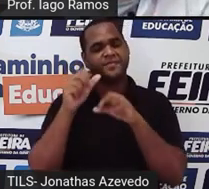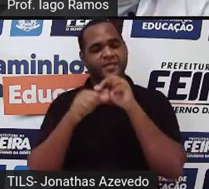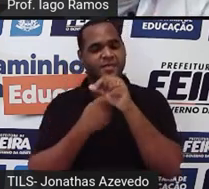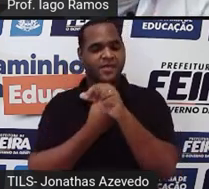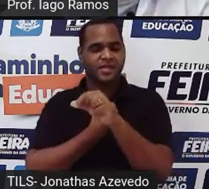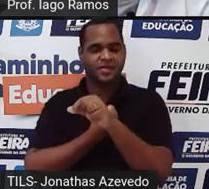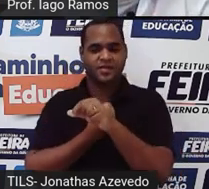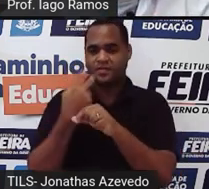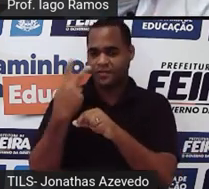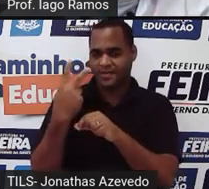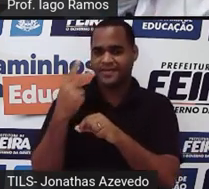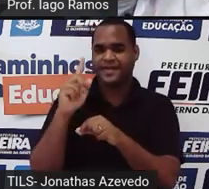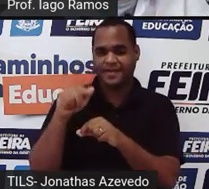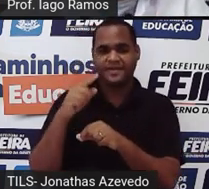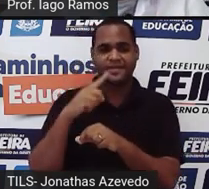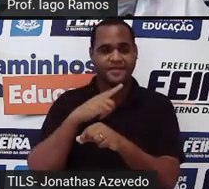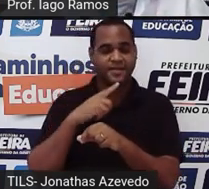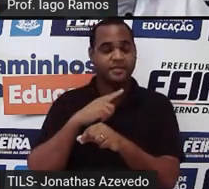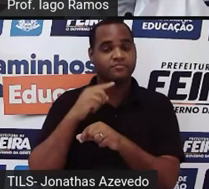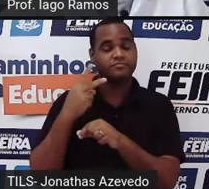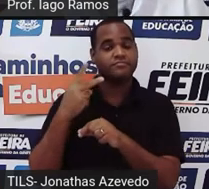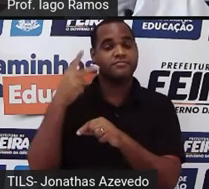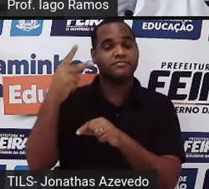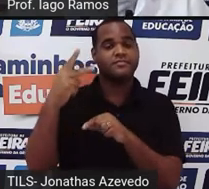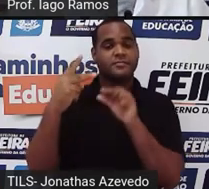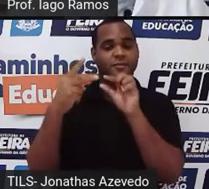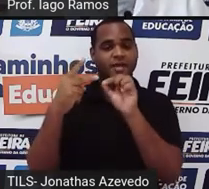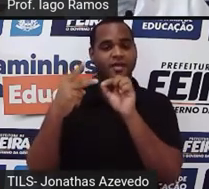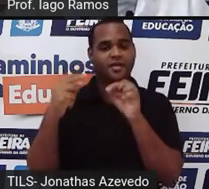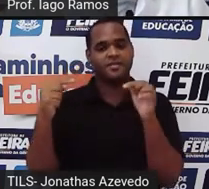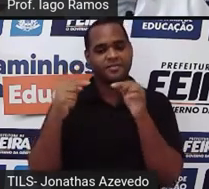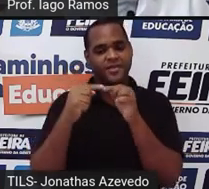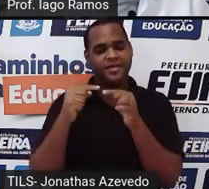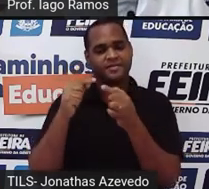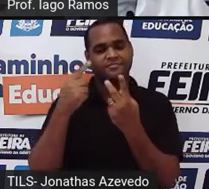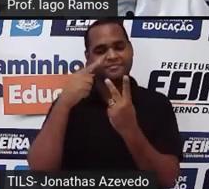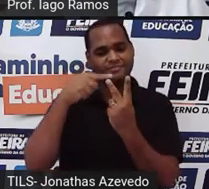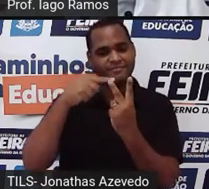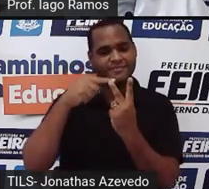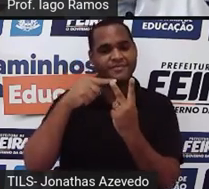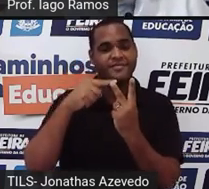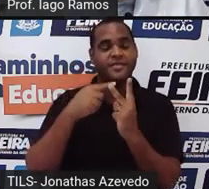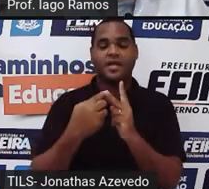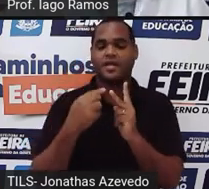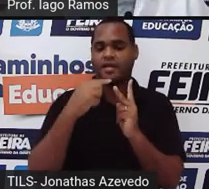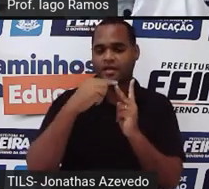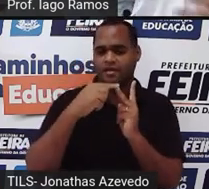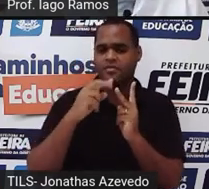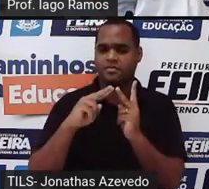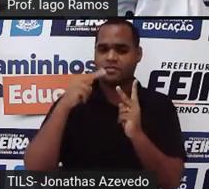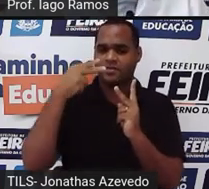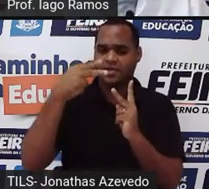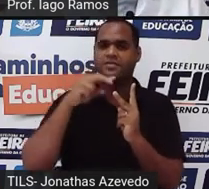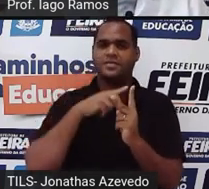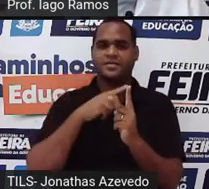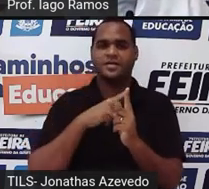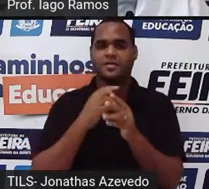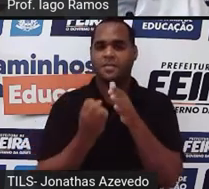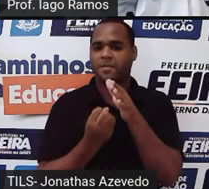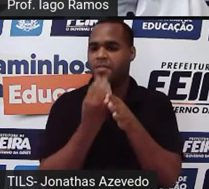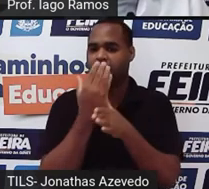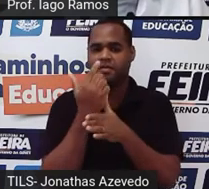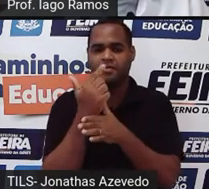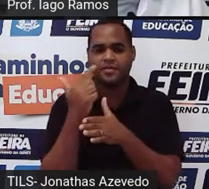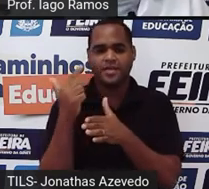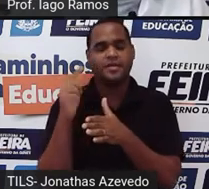expoente lá, né, da fração que está no expoente, é o índice da raiz. Já que era uma raiz quadrada, quando não aparece um